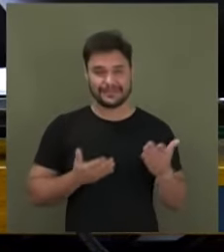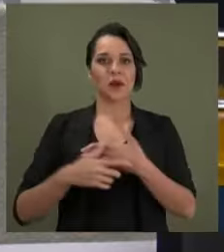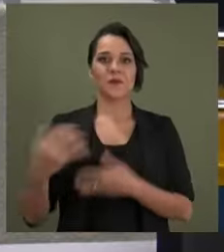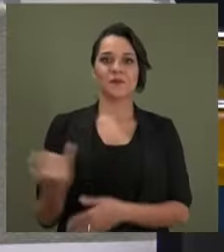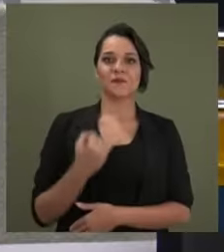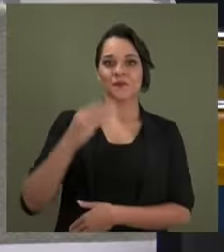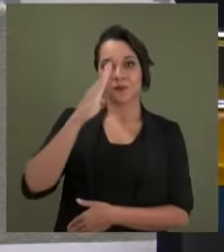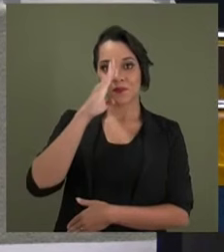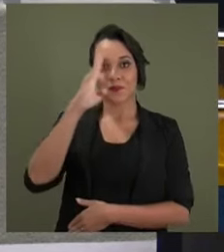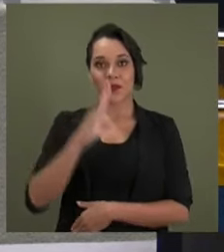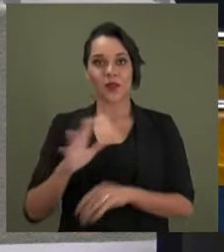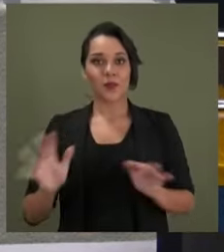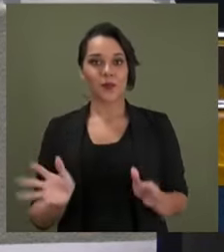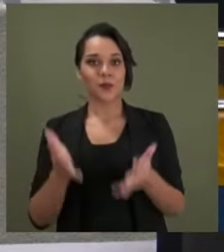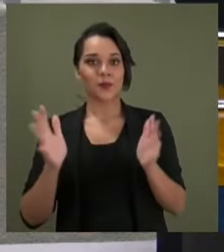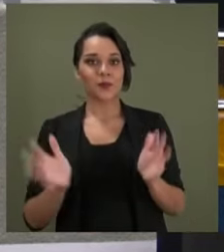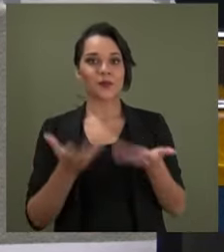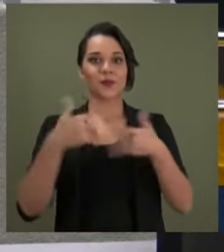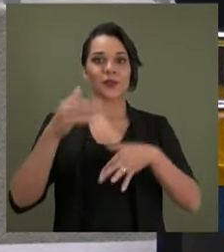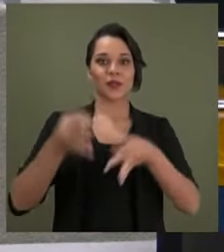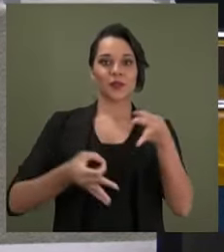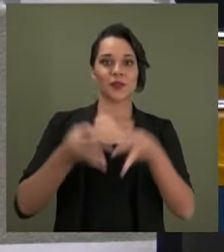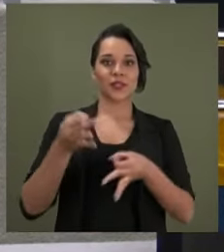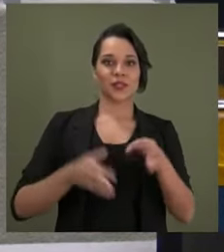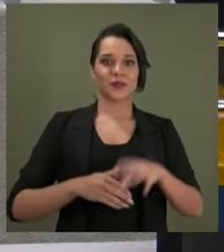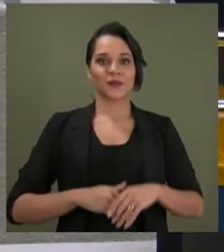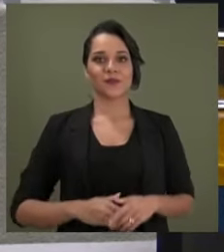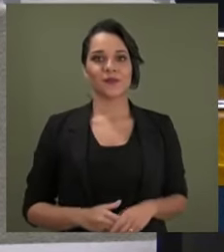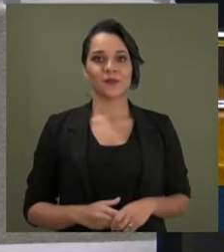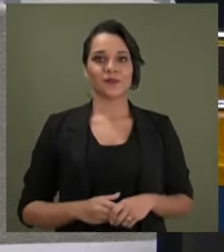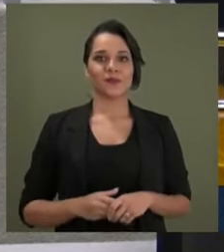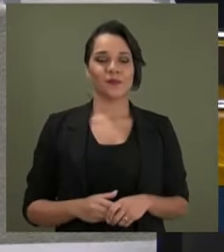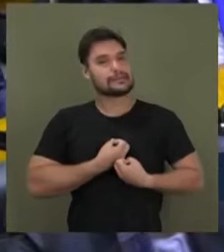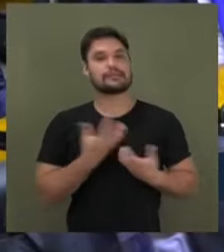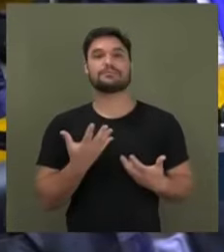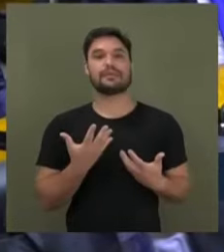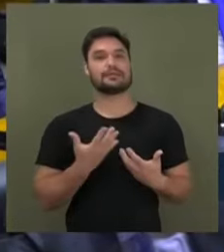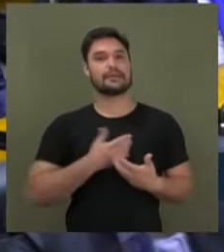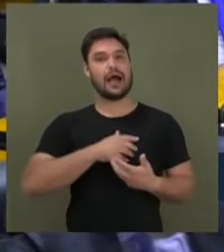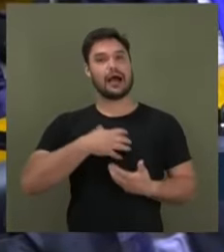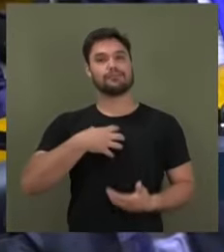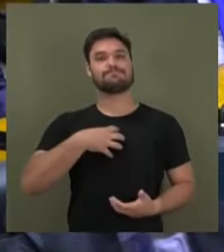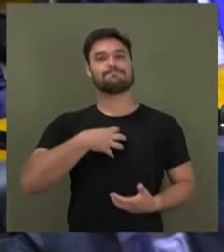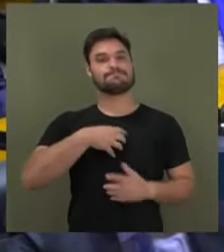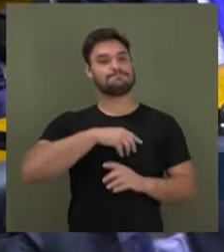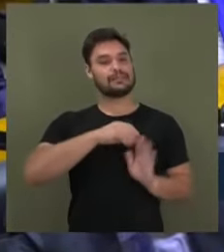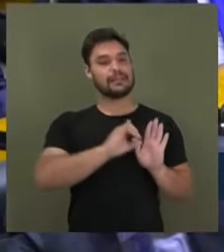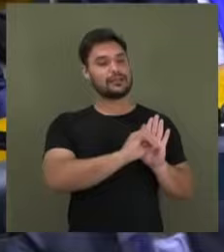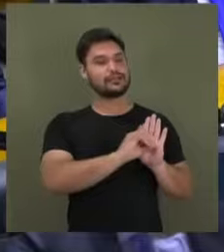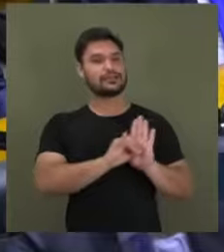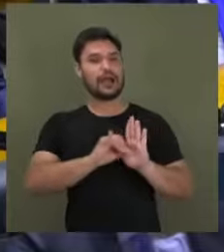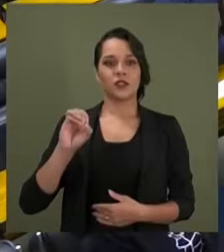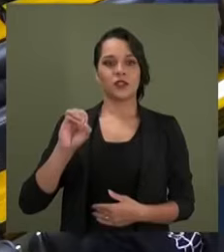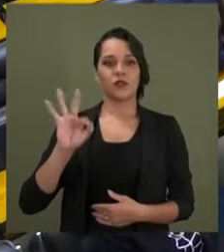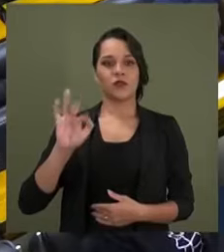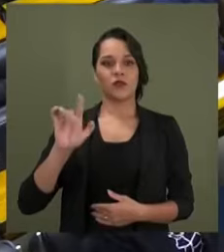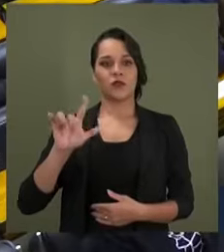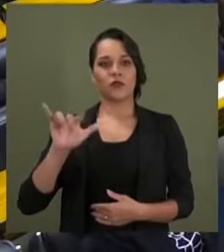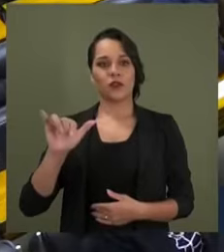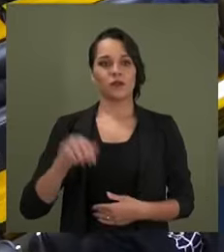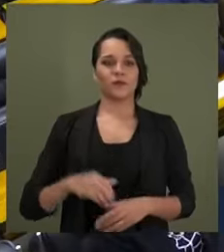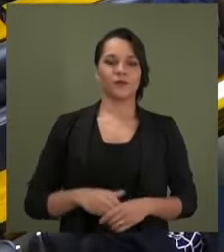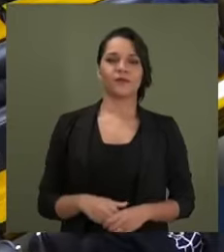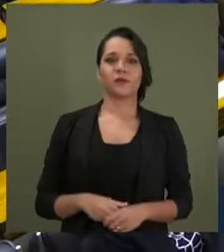participação da presidente do STJ Ministra Maria Teresa de Assis Moura e diversos ministros da atual composição e